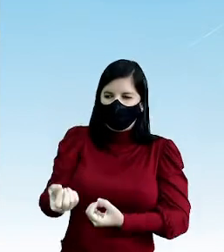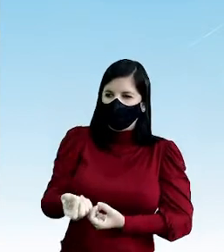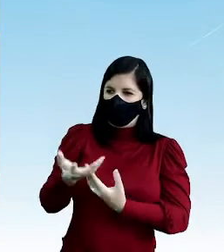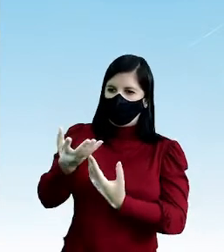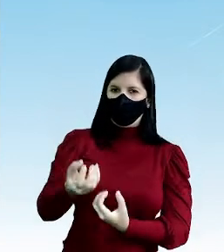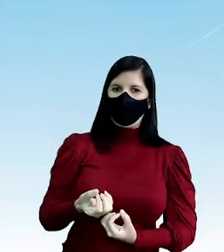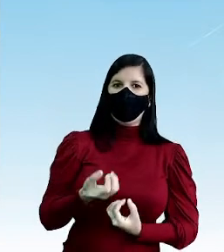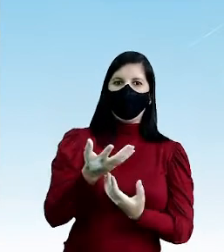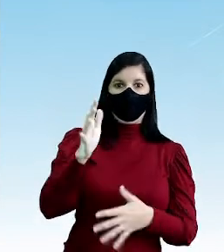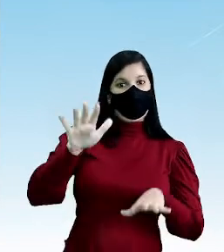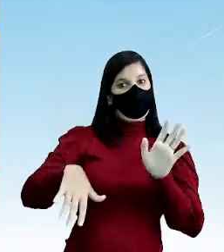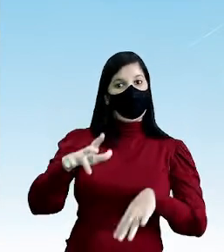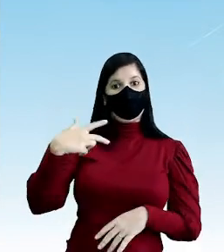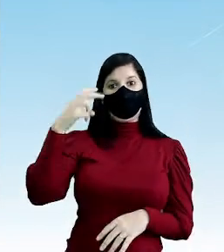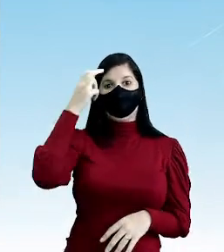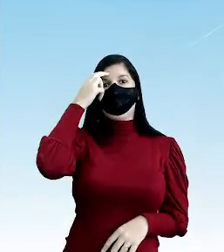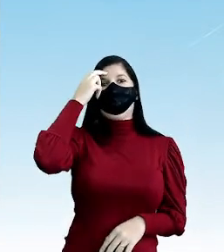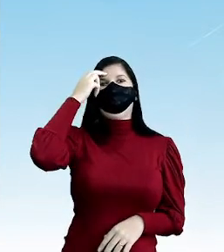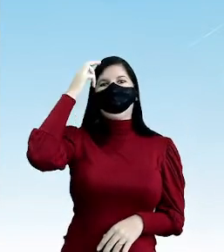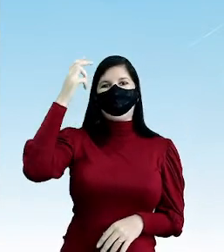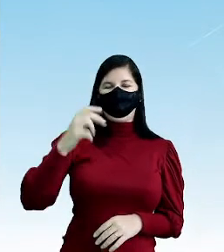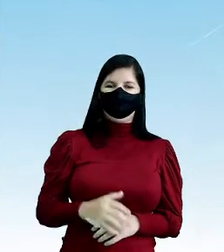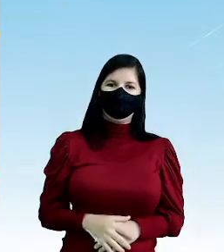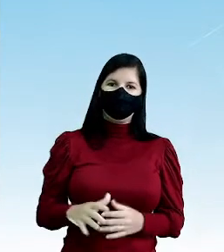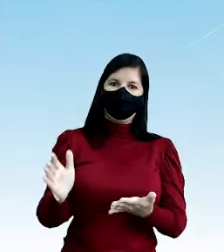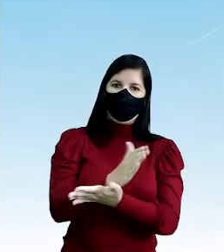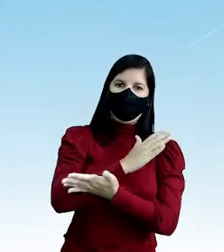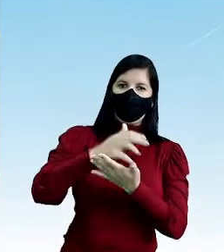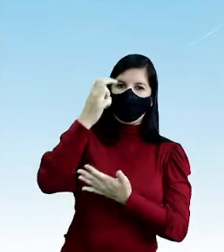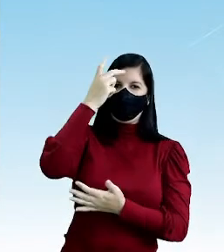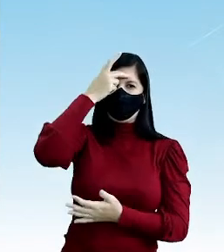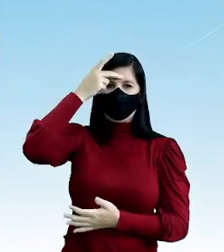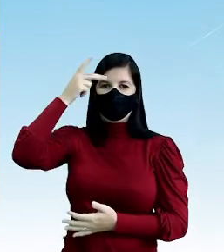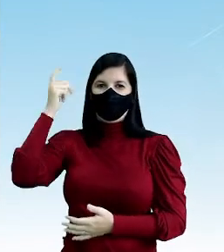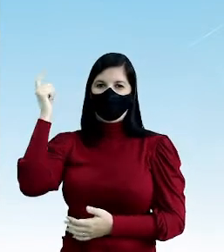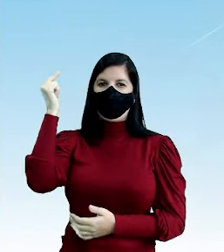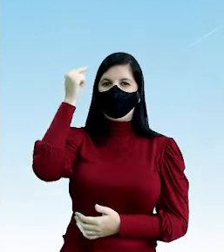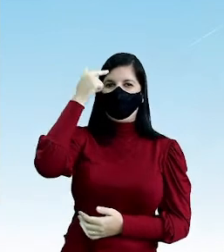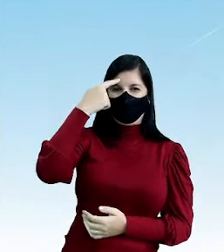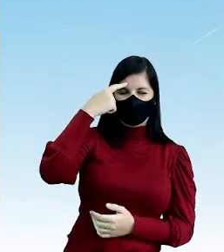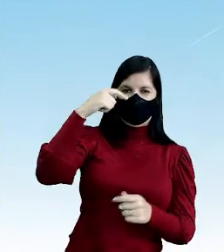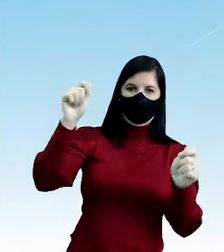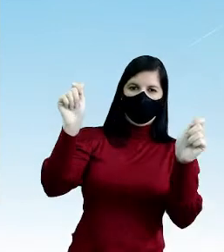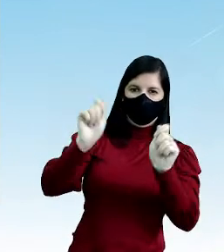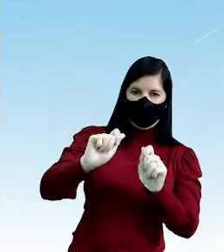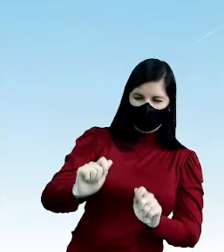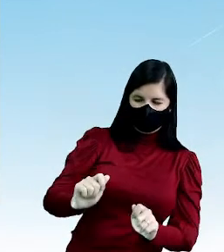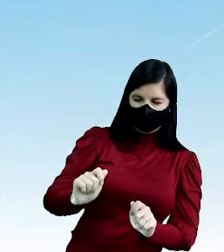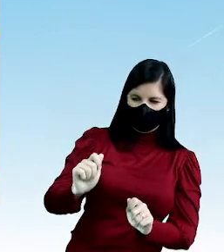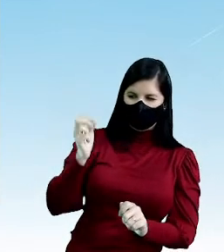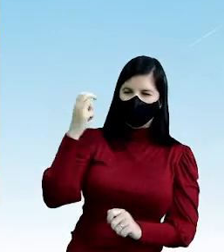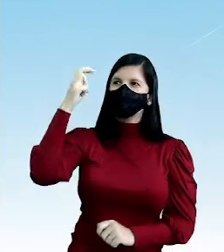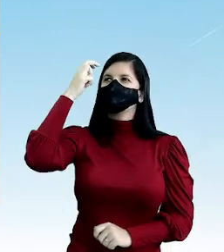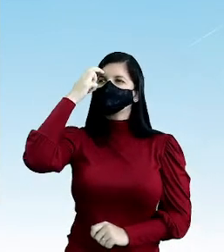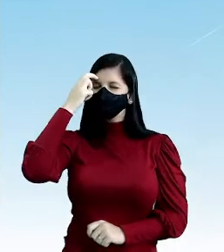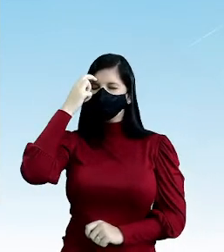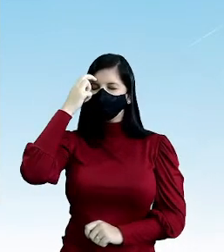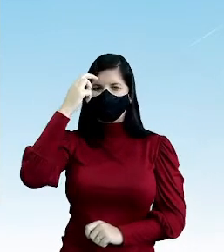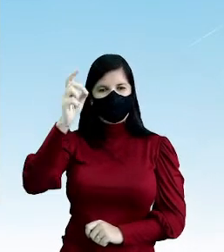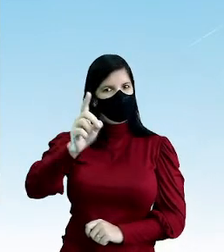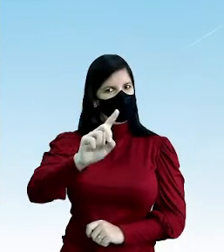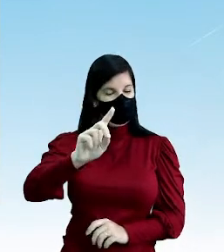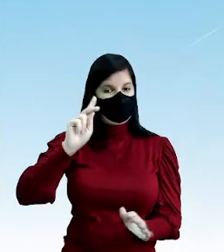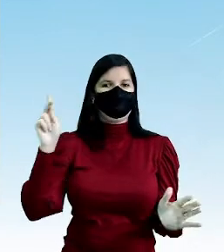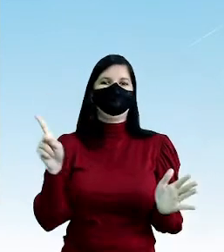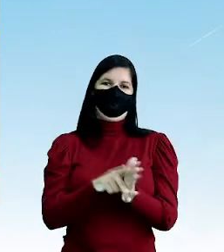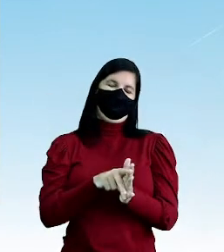pela cultura, Então, muitas pessoas confundem, dizer a arte é cultura, a arte não é cultura, a arte faz parte da